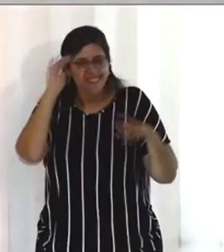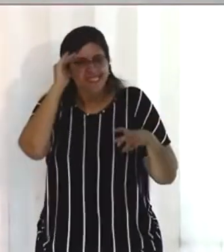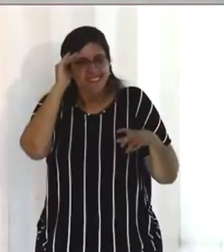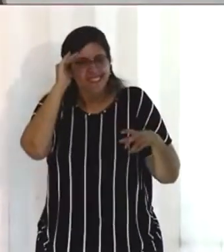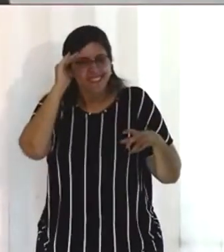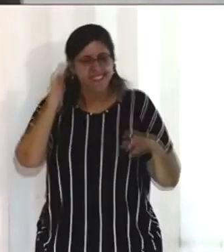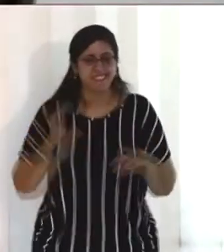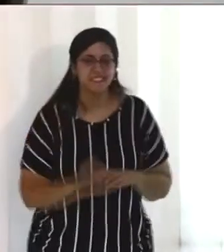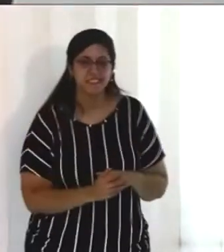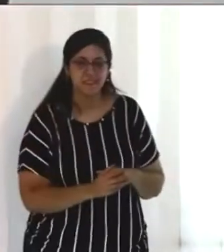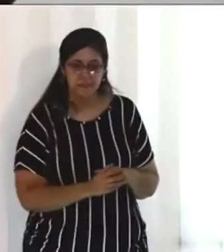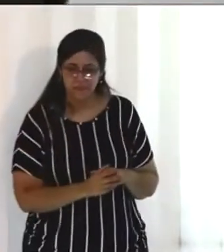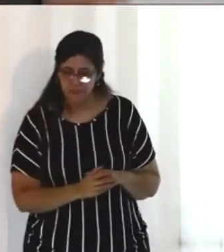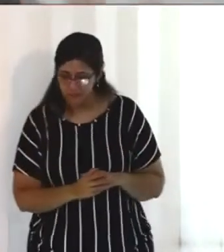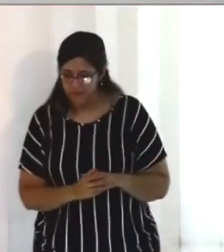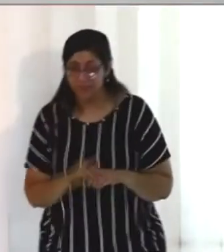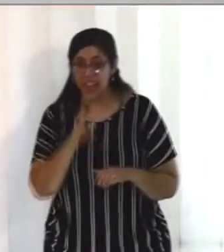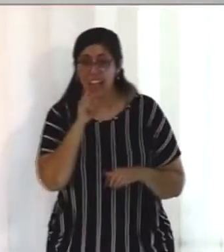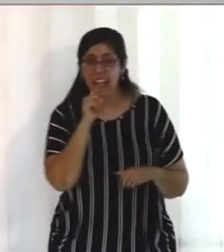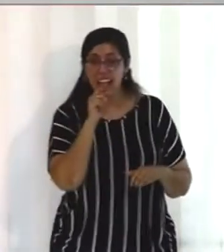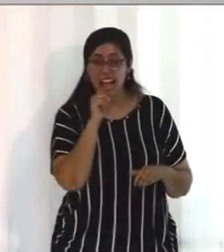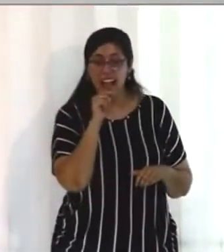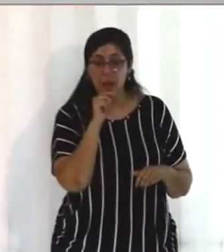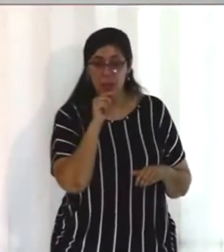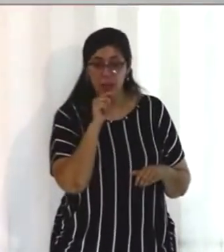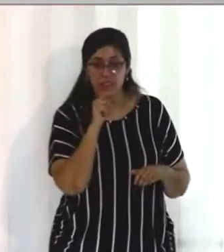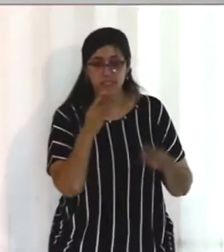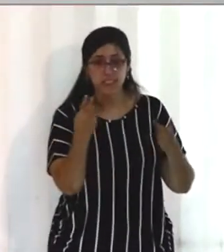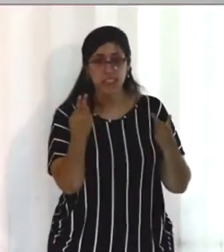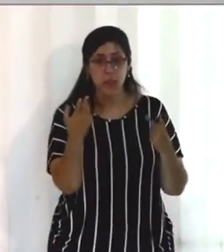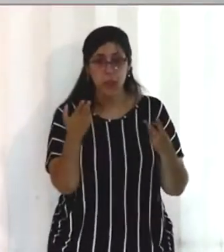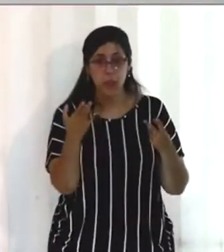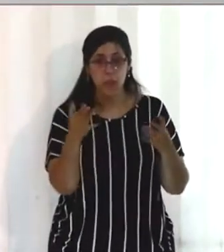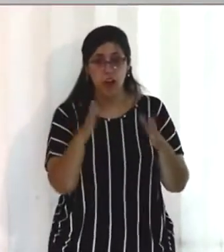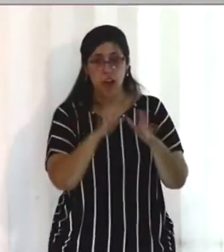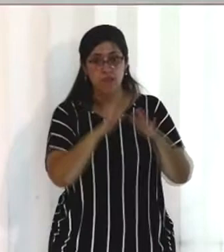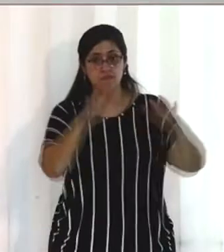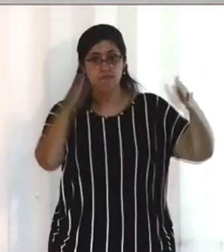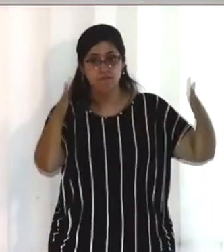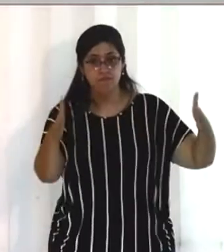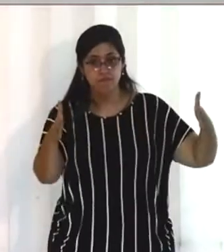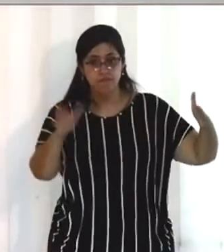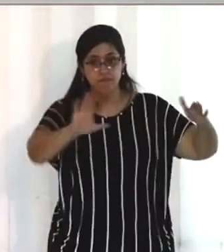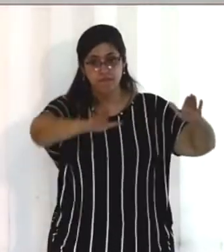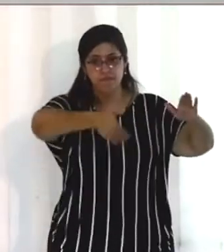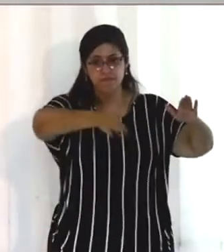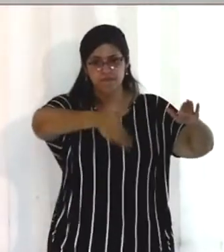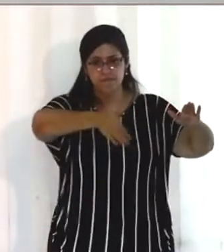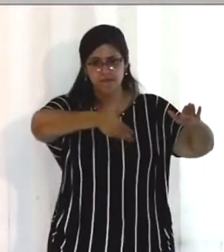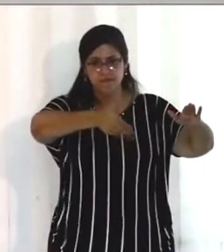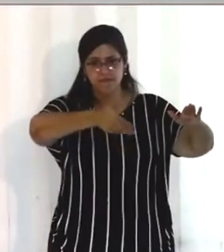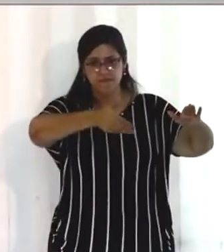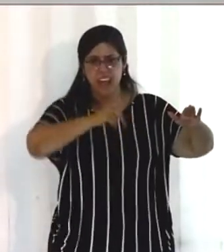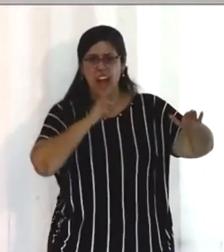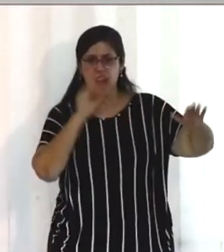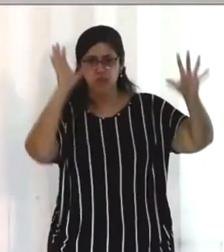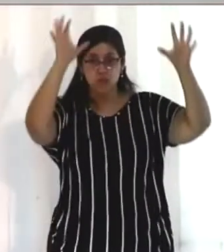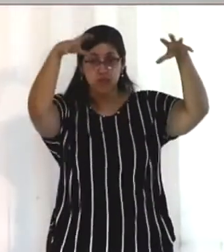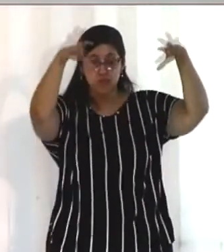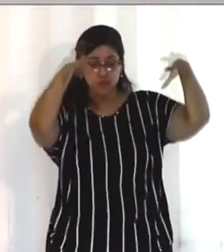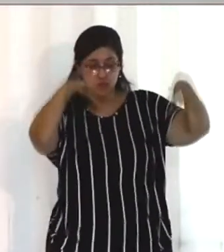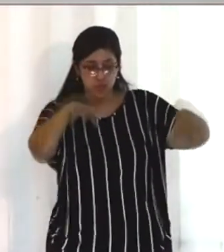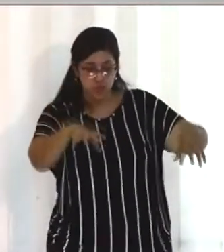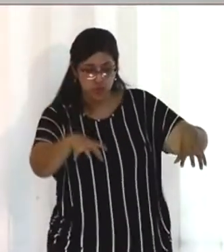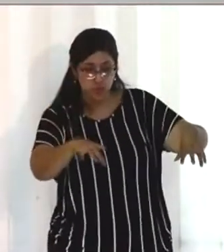uma coisa grande, parecendo como uma piscina bem grande, chamada impluvion, que eles captavam a água da chuva para